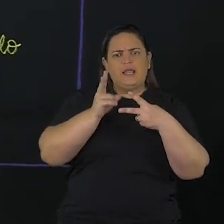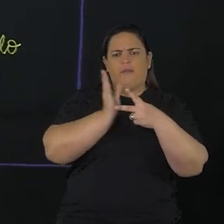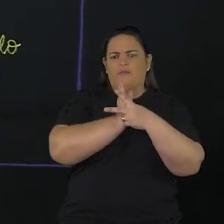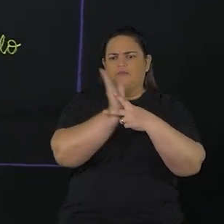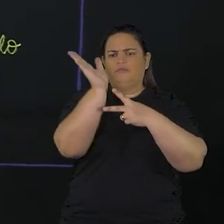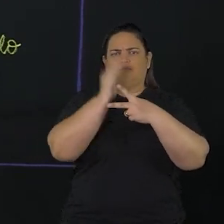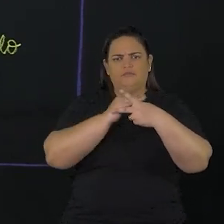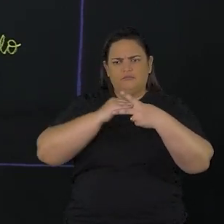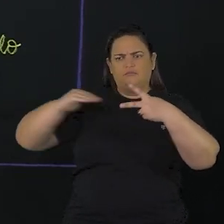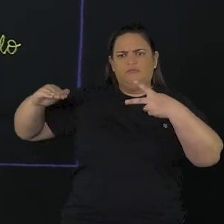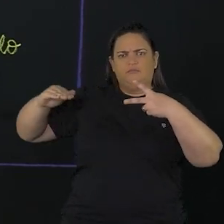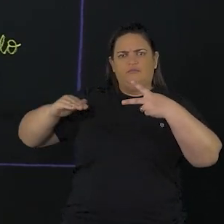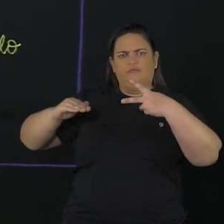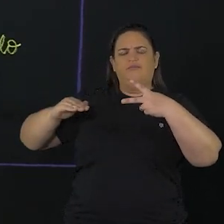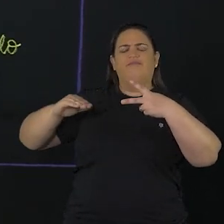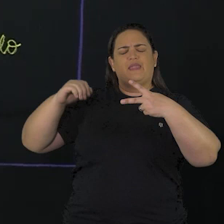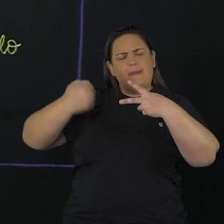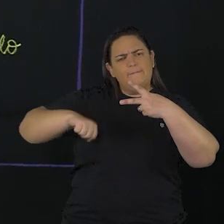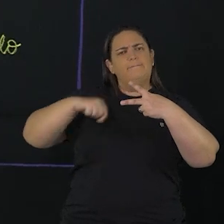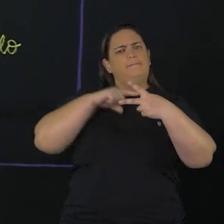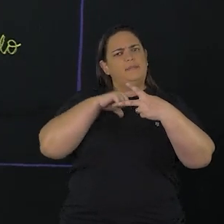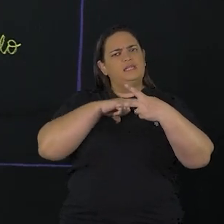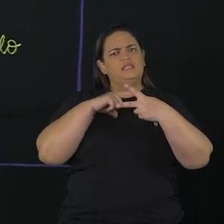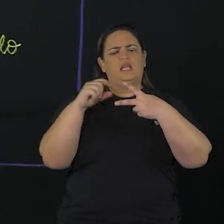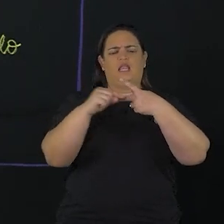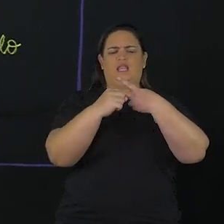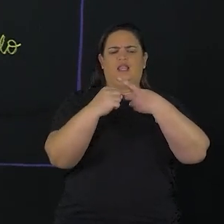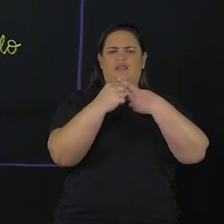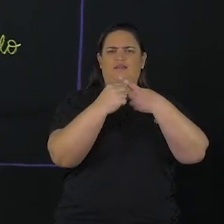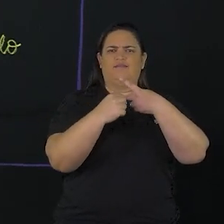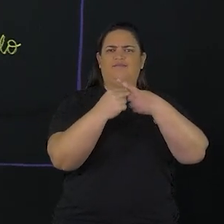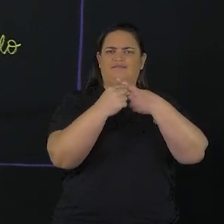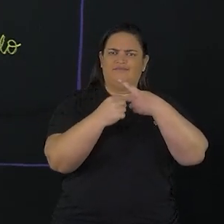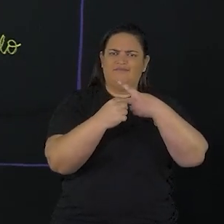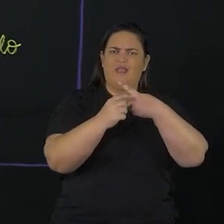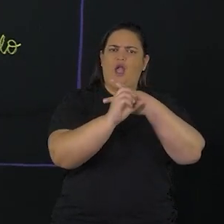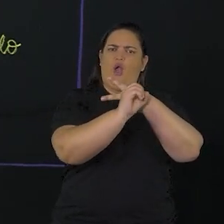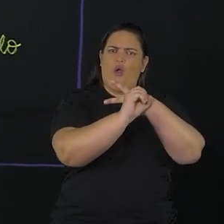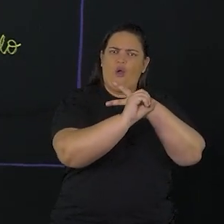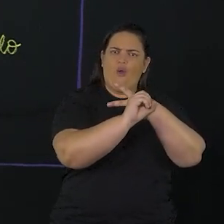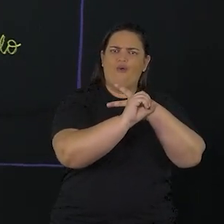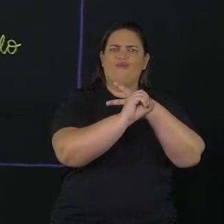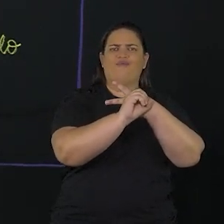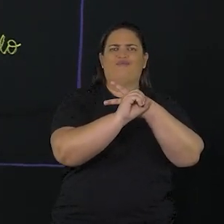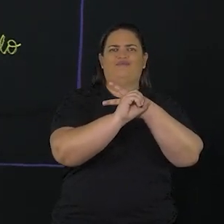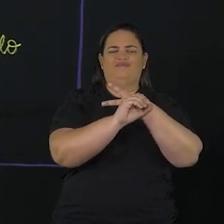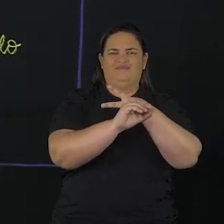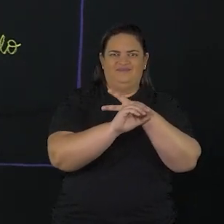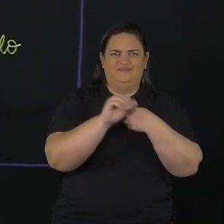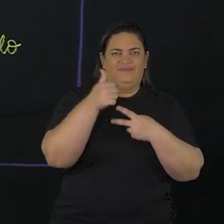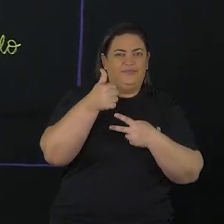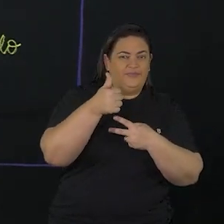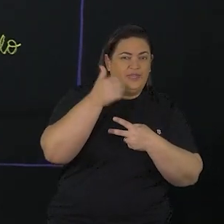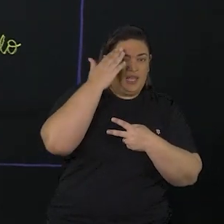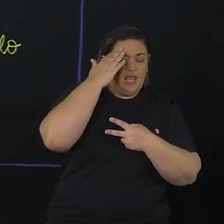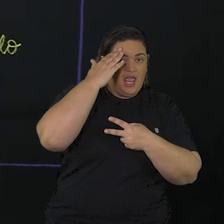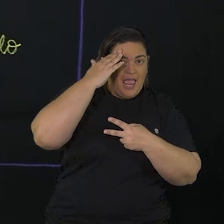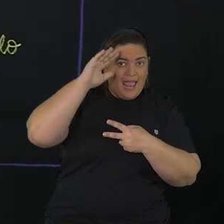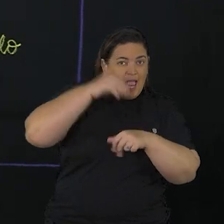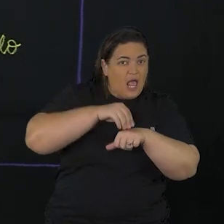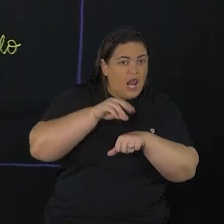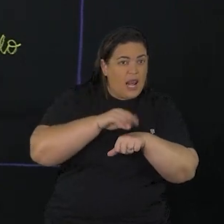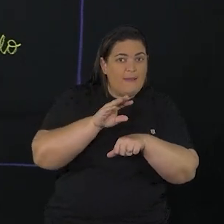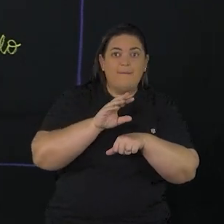duas dependem desse vértice O no caso. E logicamente que vamos relembrar que uma reta, ela sempre